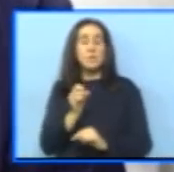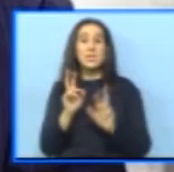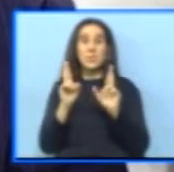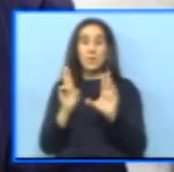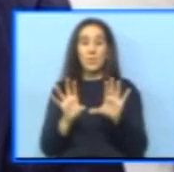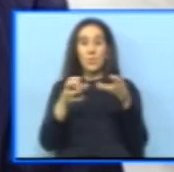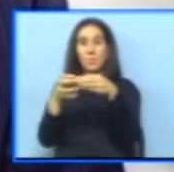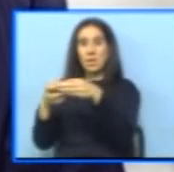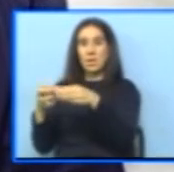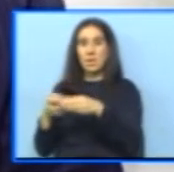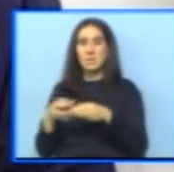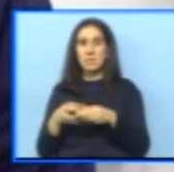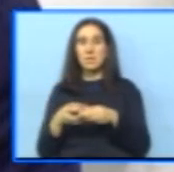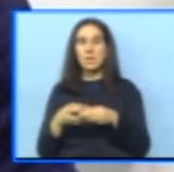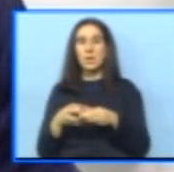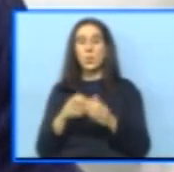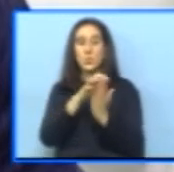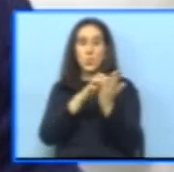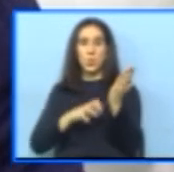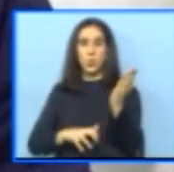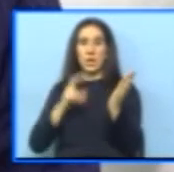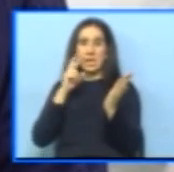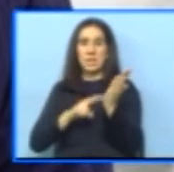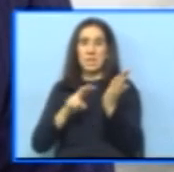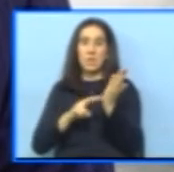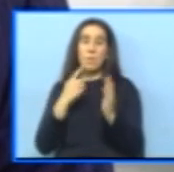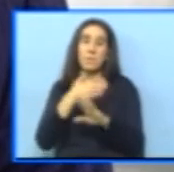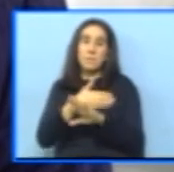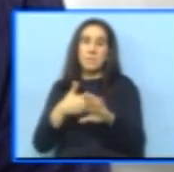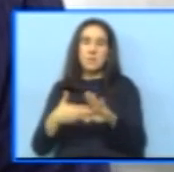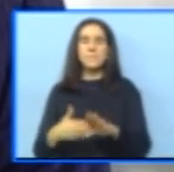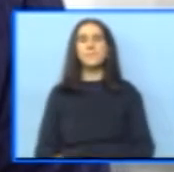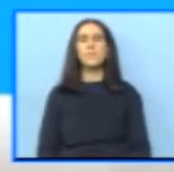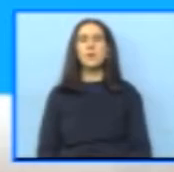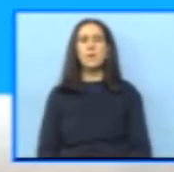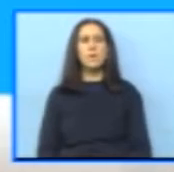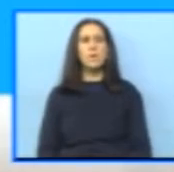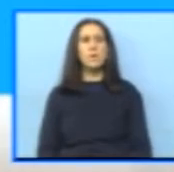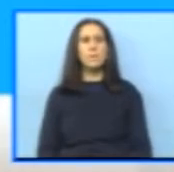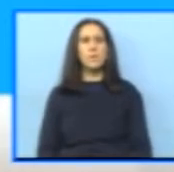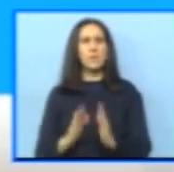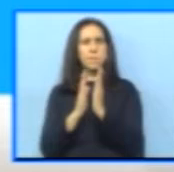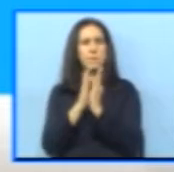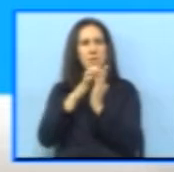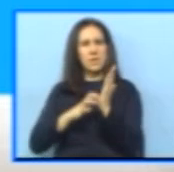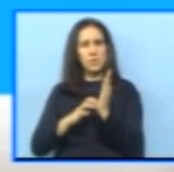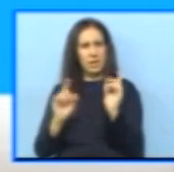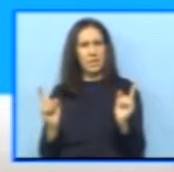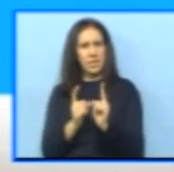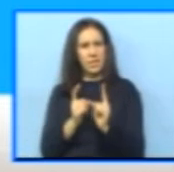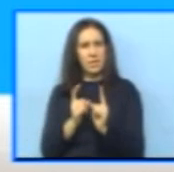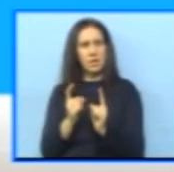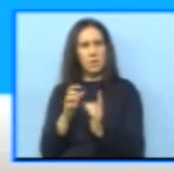em parte, pelo menos, a forma longa. Porque a liturgia propõe, de facto, um texto mais breve e um texto então mais